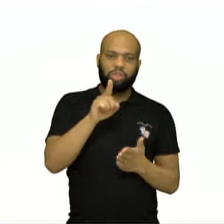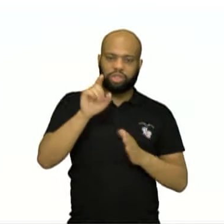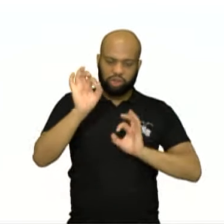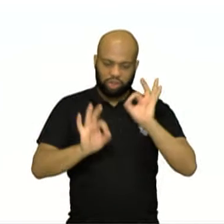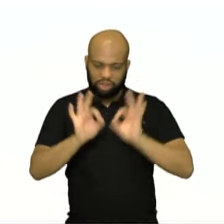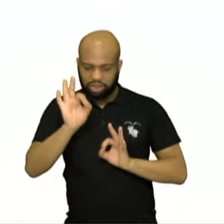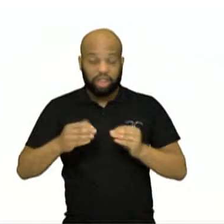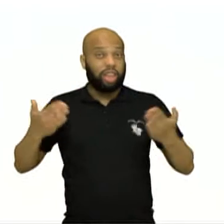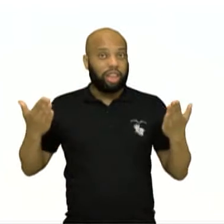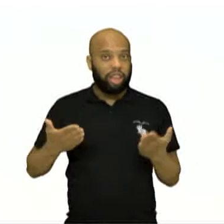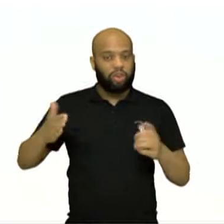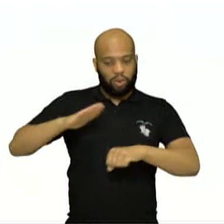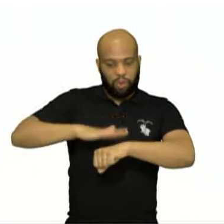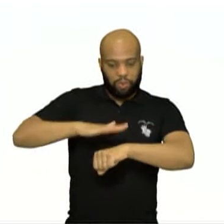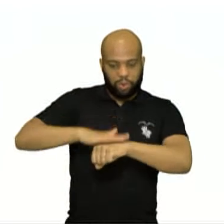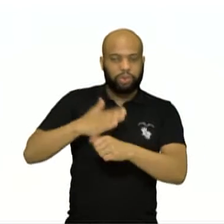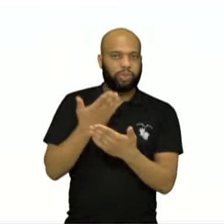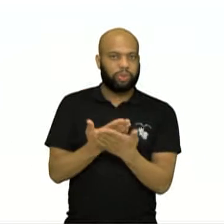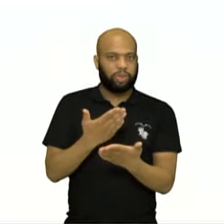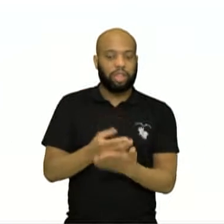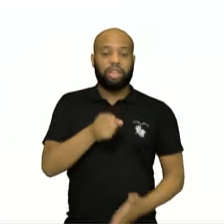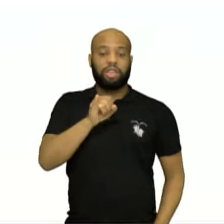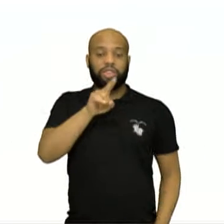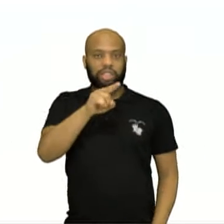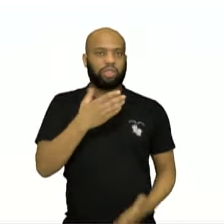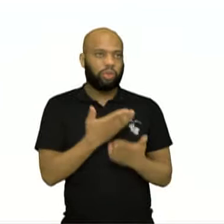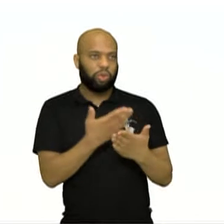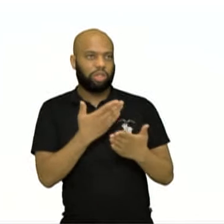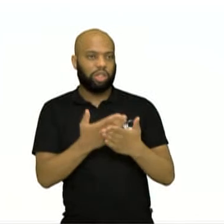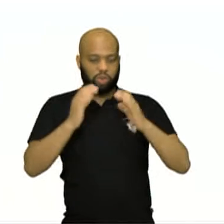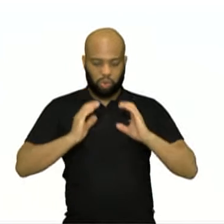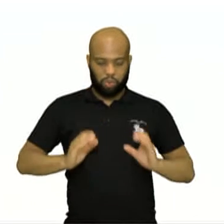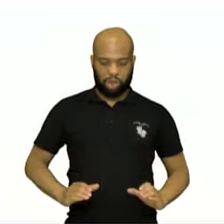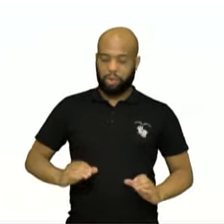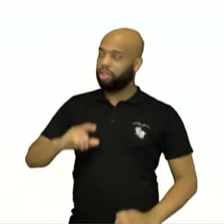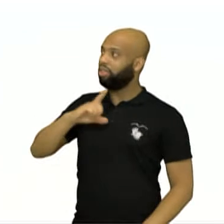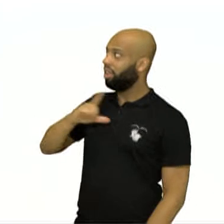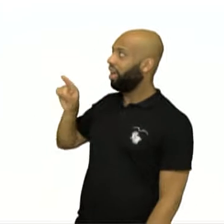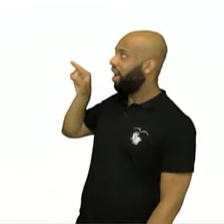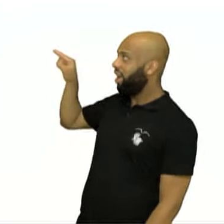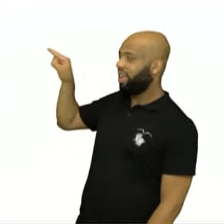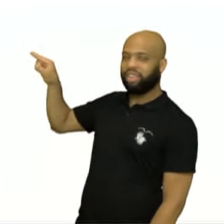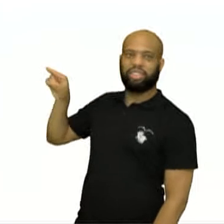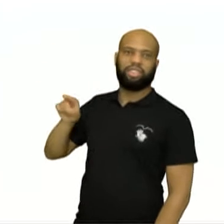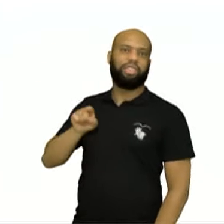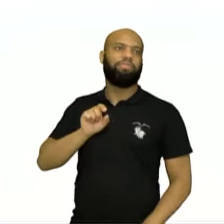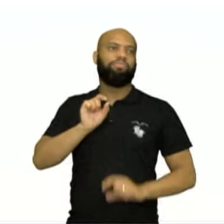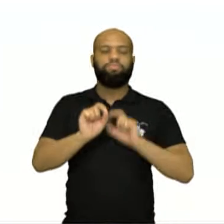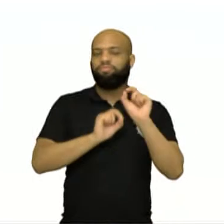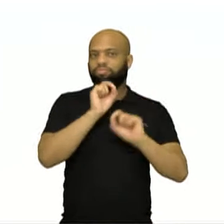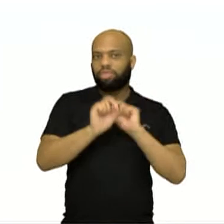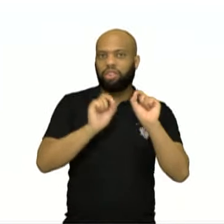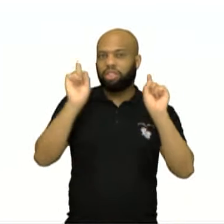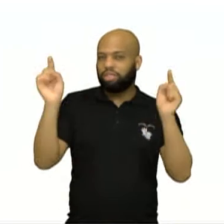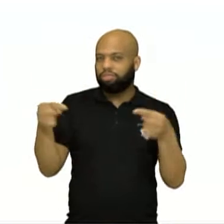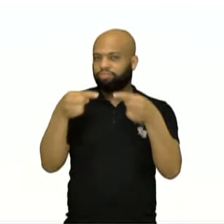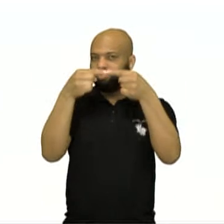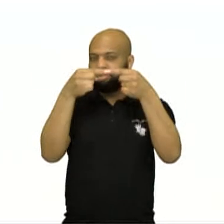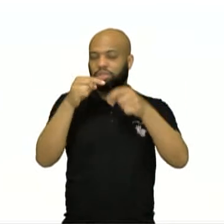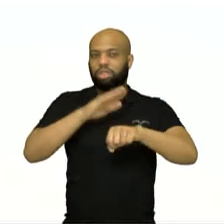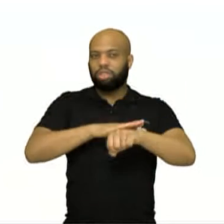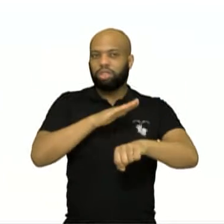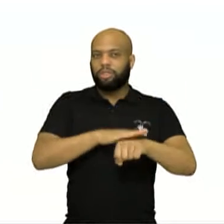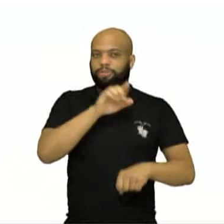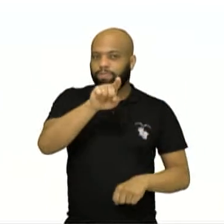de estudar? Quando você está estudando, qual o comportamento destes que estão aqui embaixo você mais se identifica no momento que